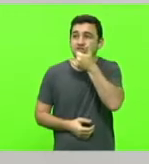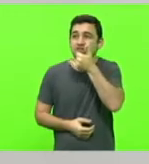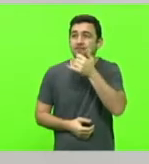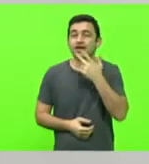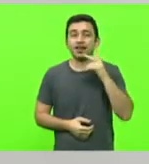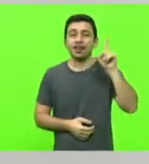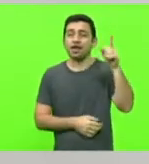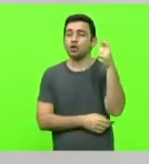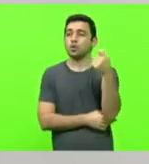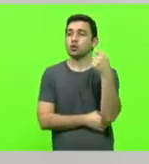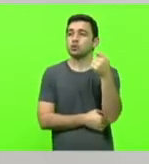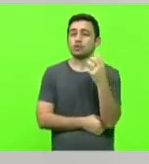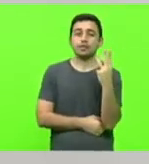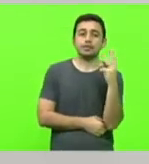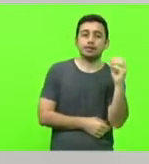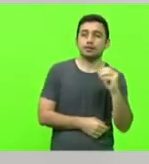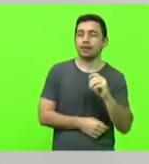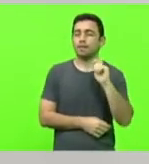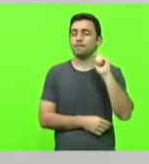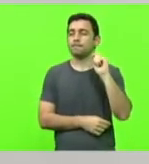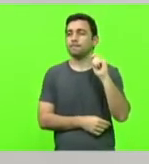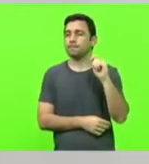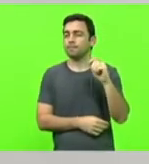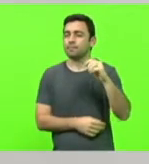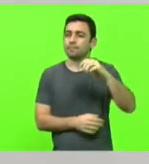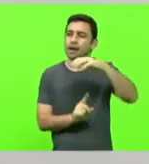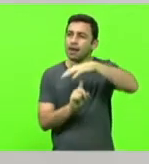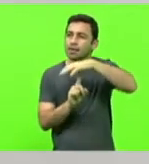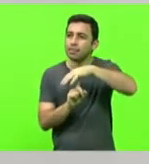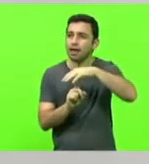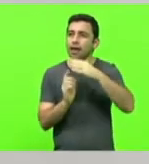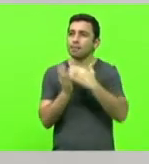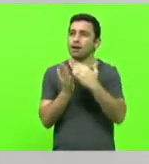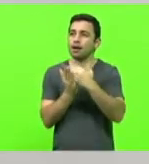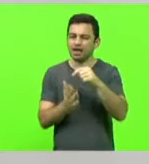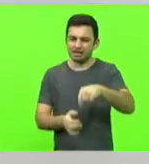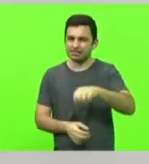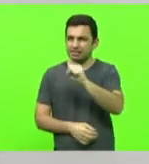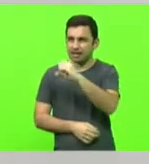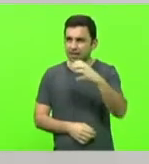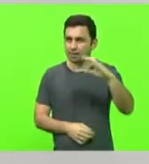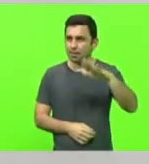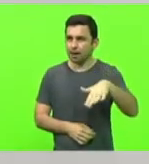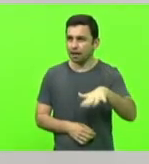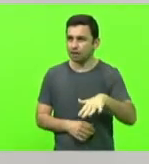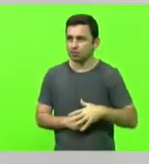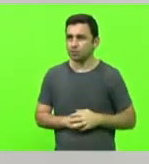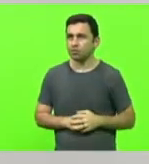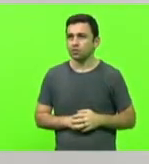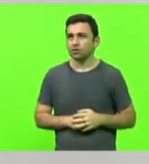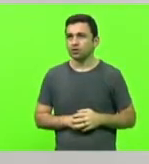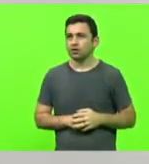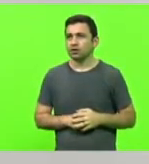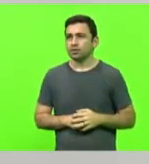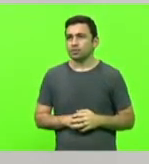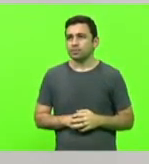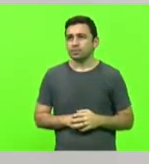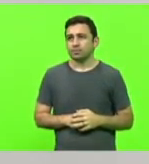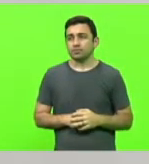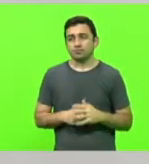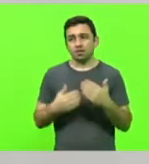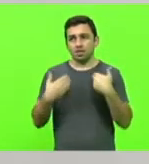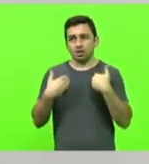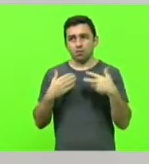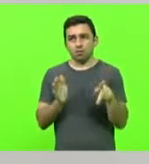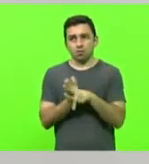Sul cobra 30, que o estado do Paraná cobra mais, que Santa Catarina é o mais barato. É a mesma coisa. Primeiro, eu não moro no